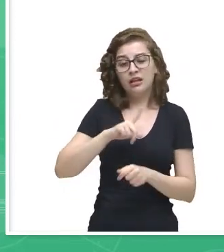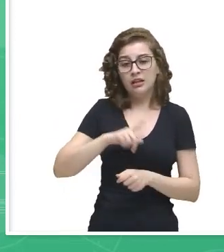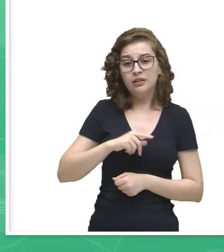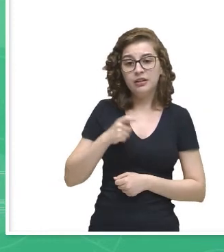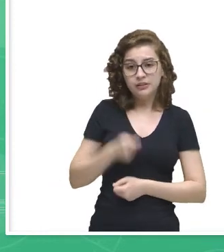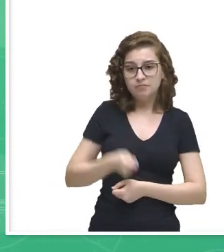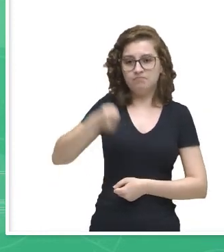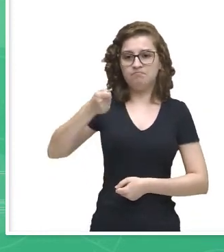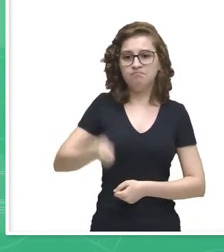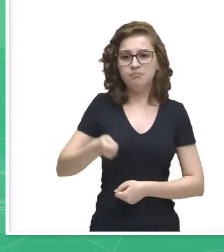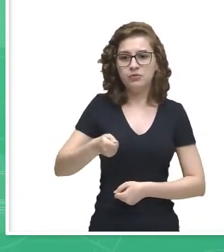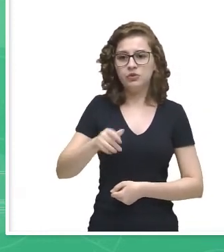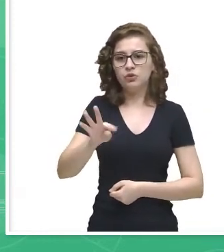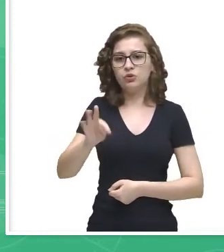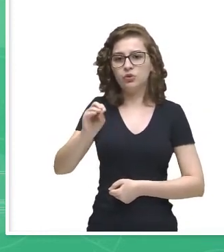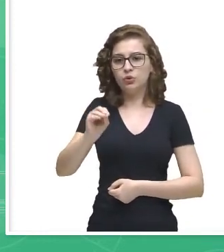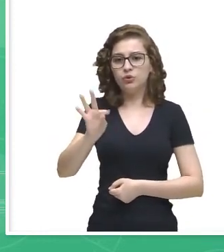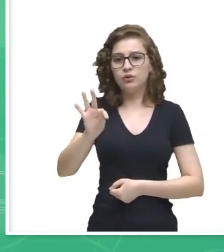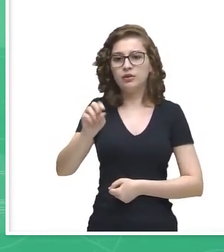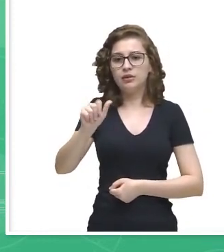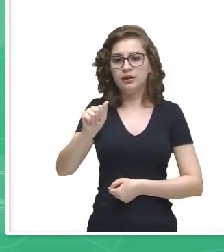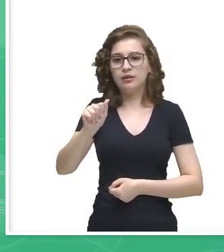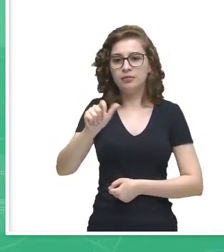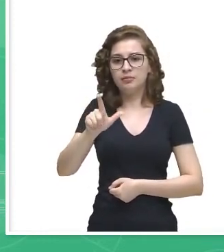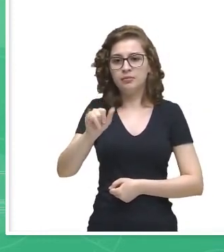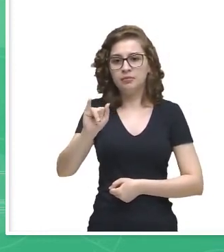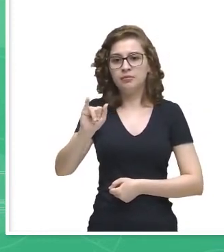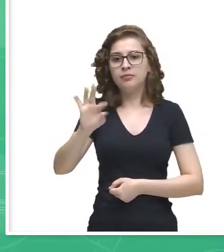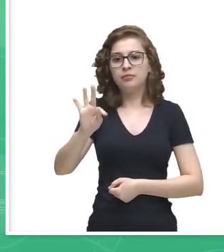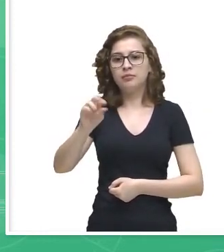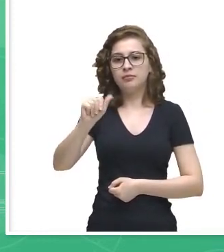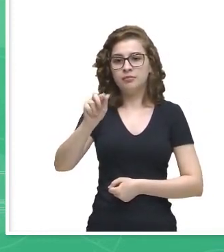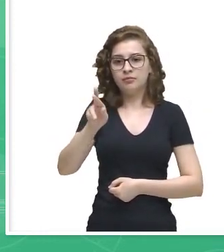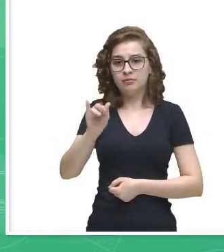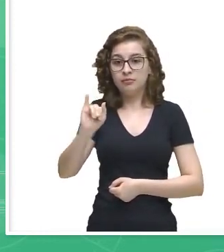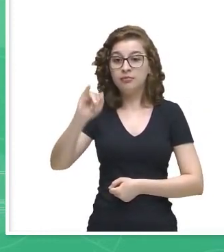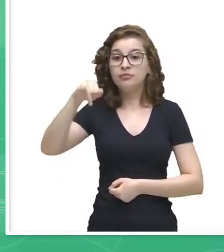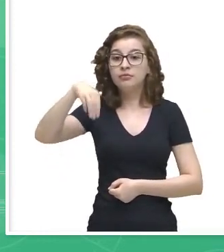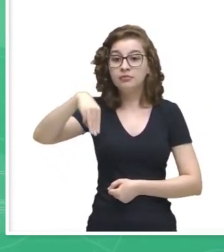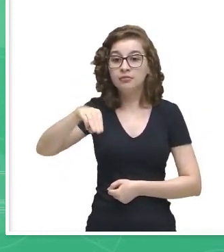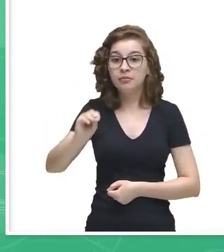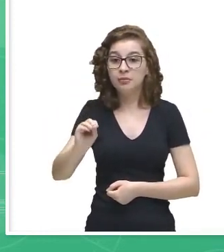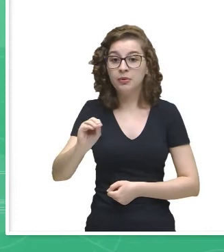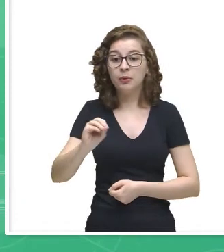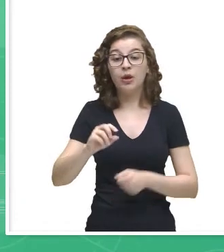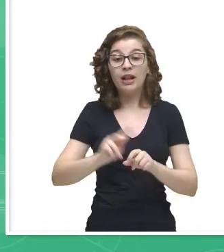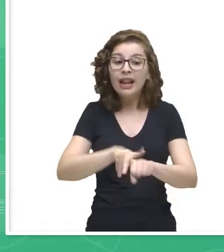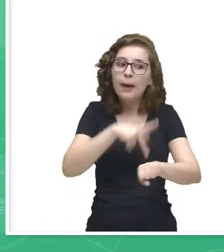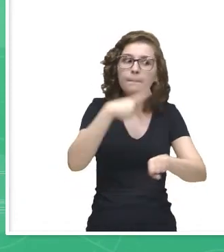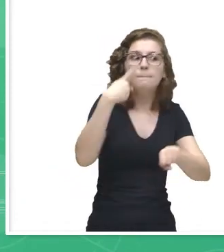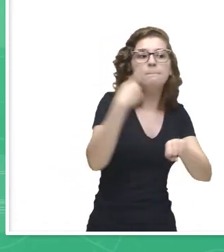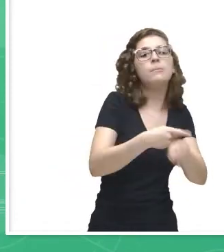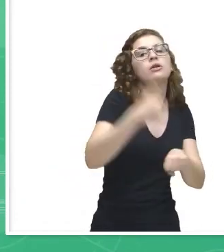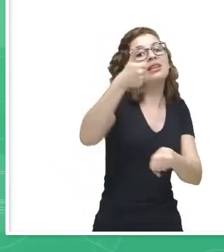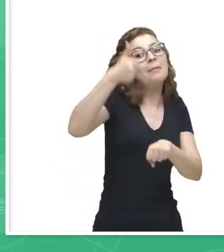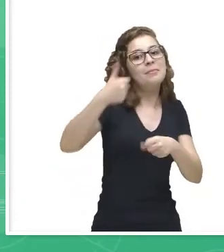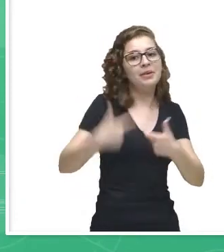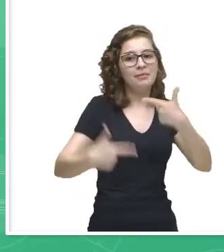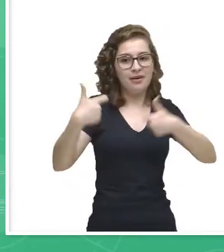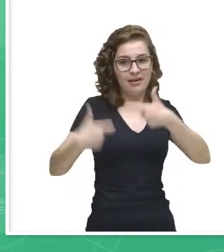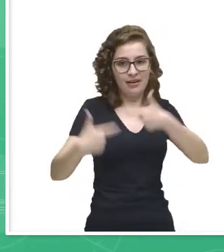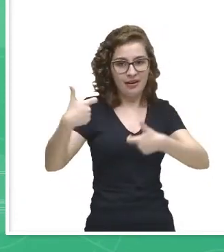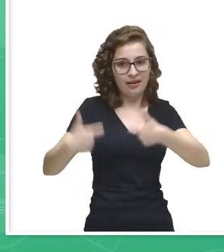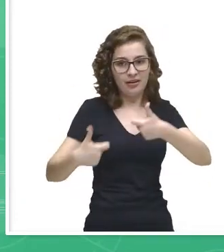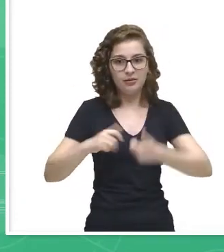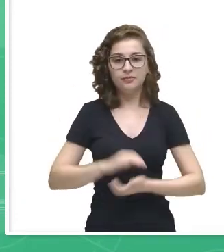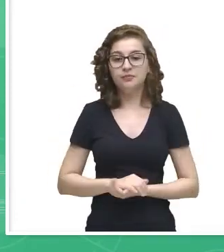ganhando força, graças a esse contexto histórico do pós-Primeira Guerra Mundial. Então,